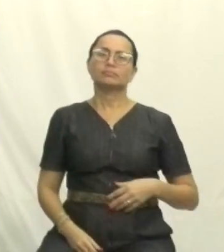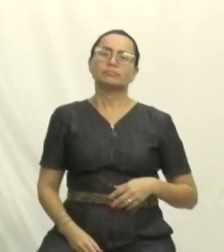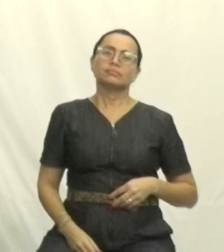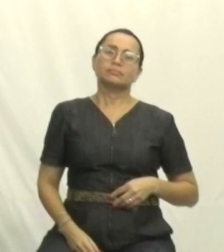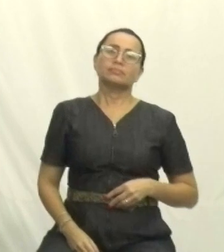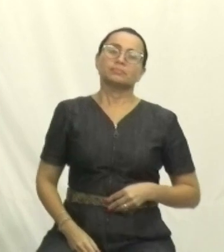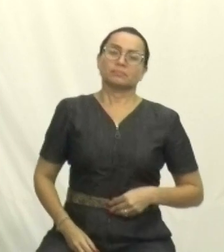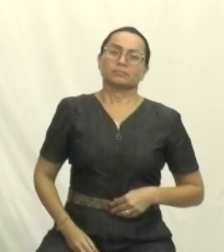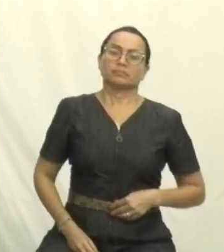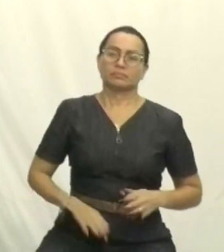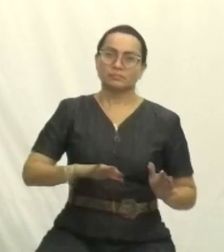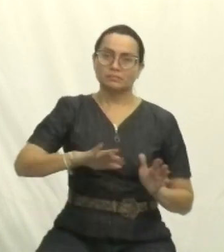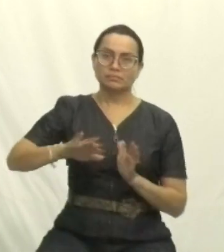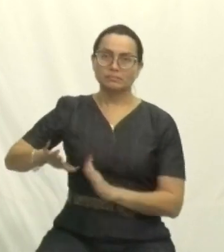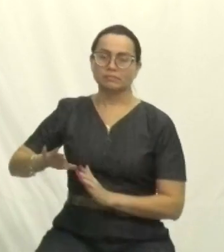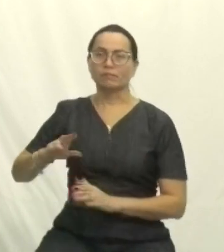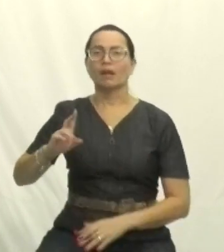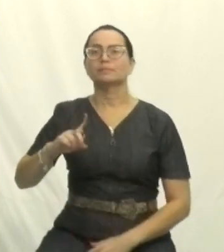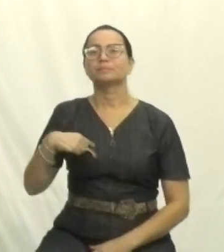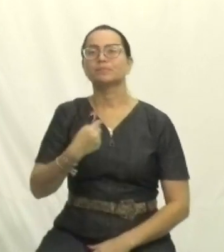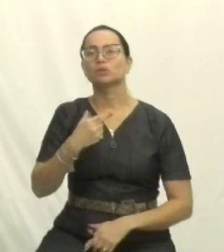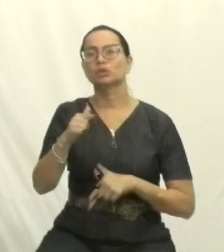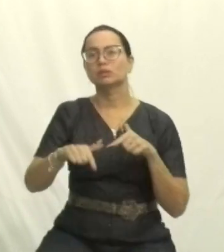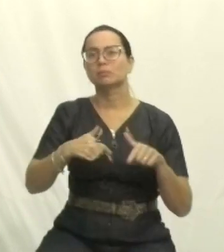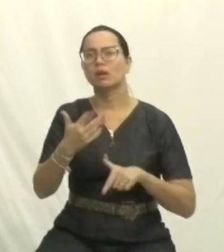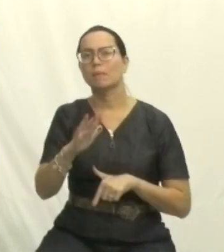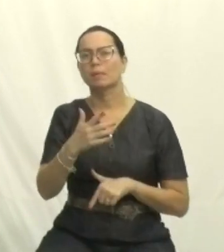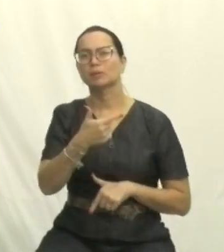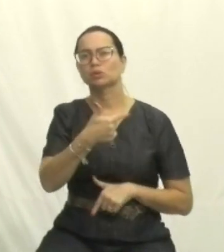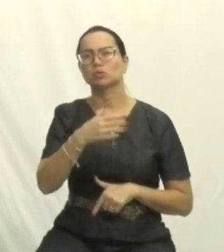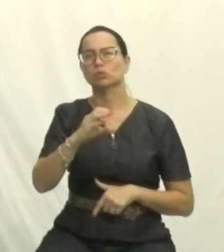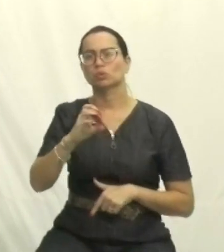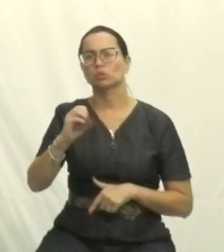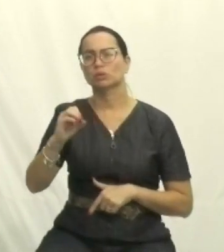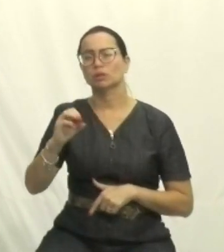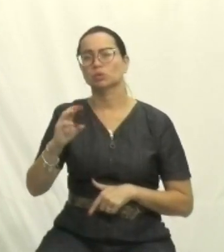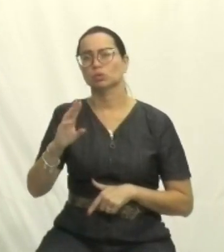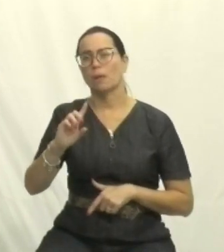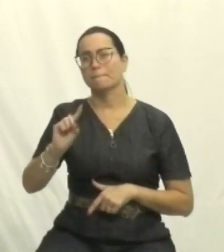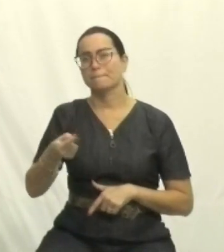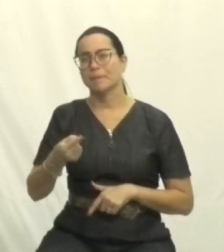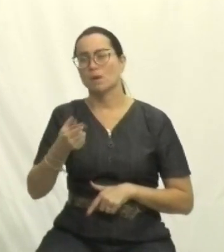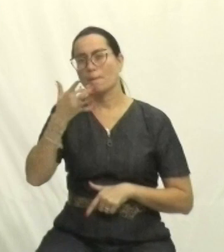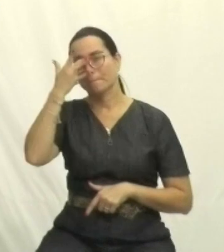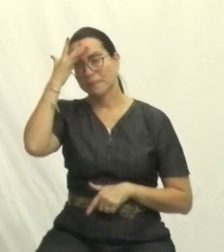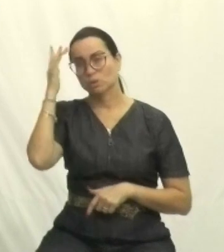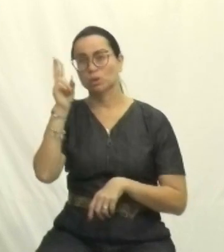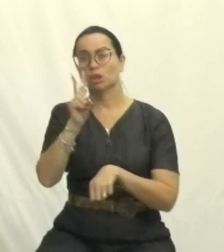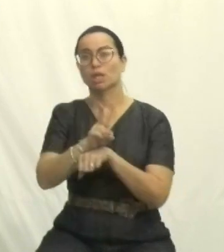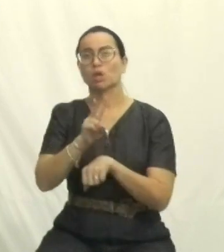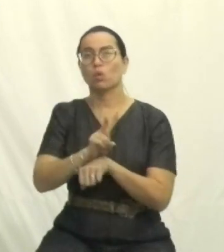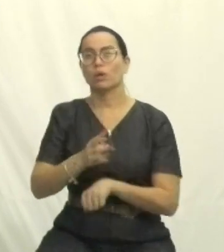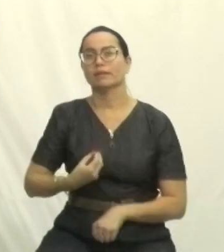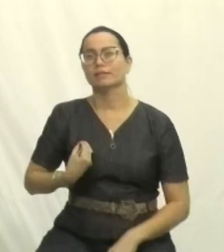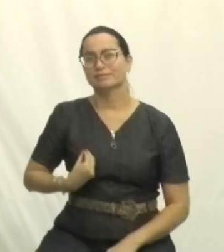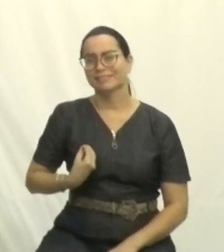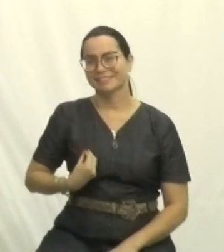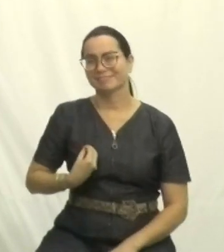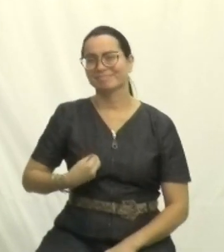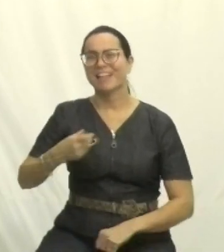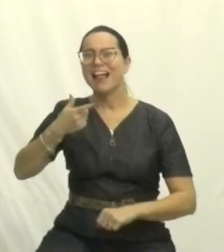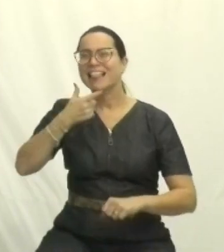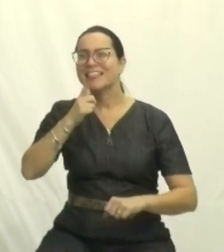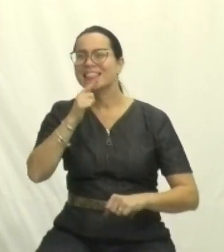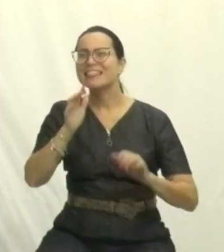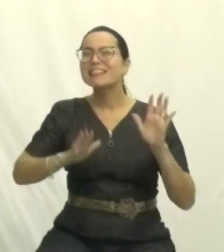Nós trabalhamos aí com média de 200, 220 guarda-vidas civis nas praias, então é um número que há de se